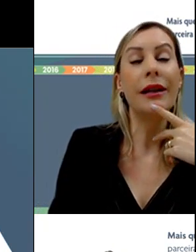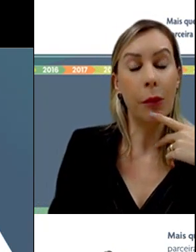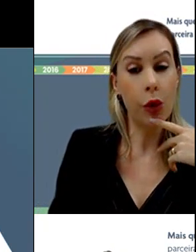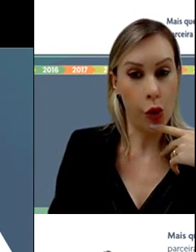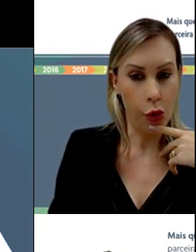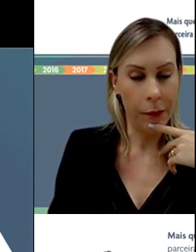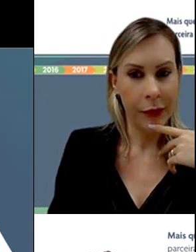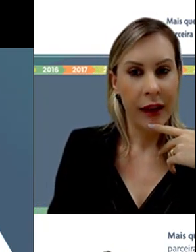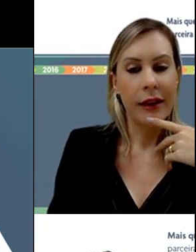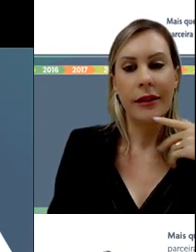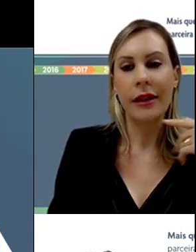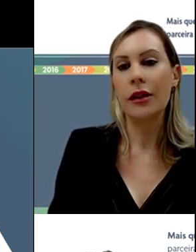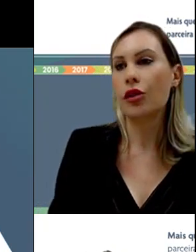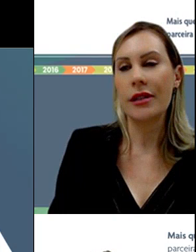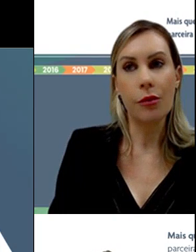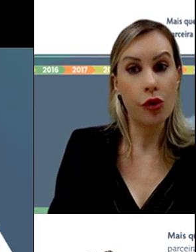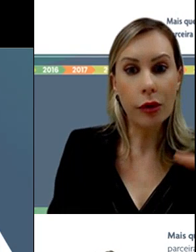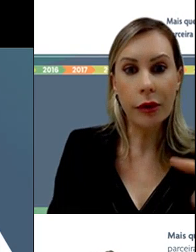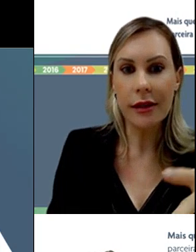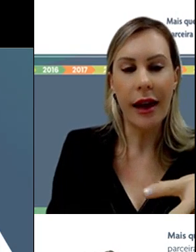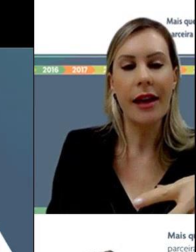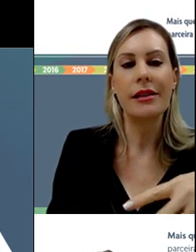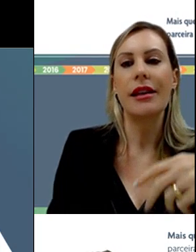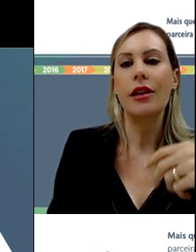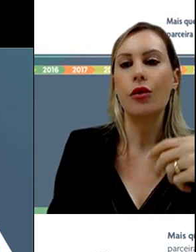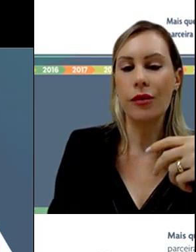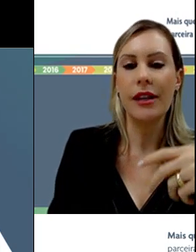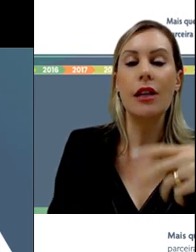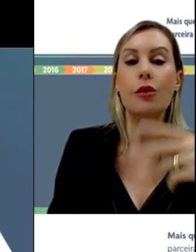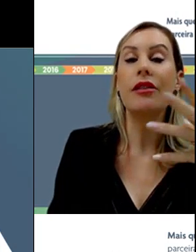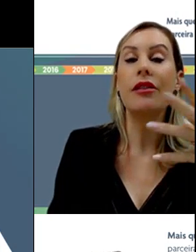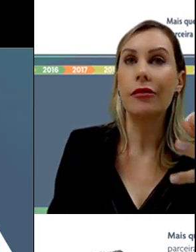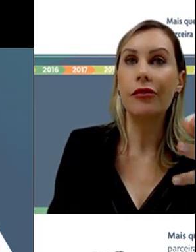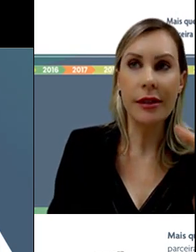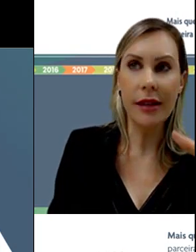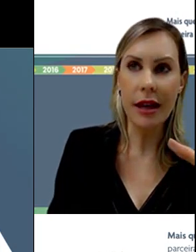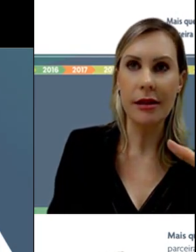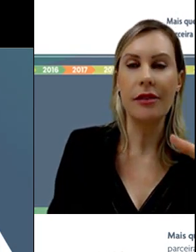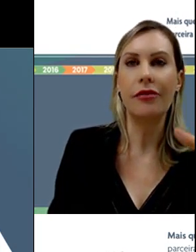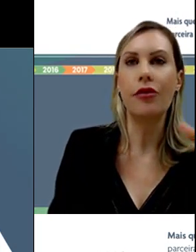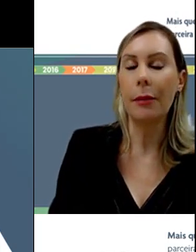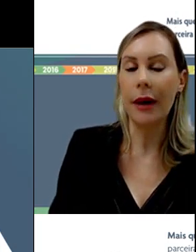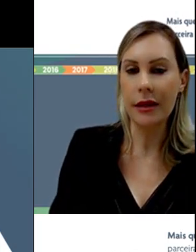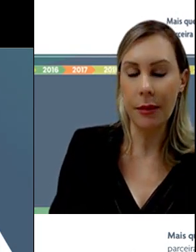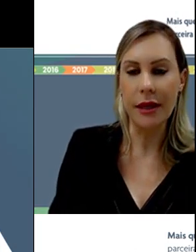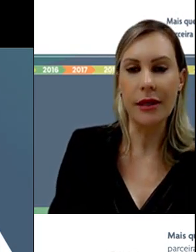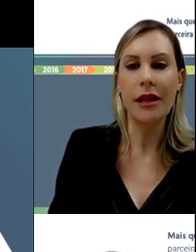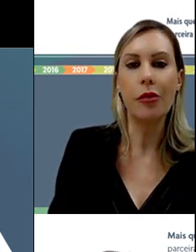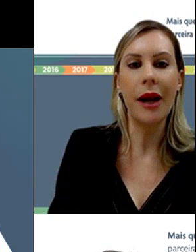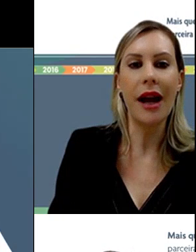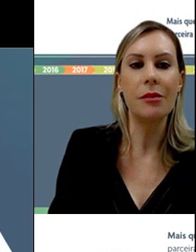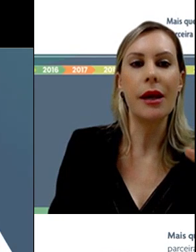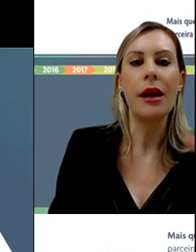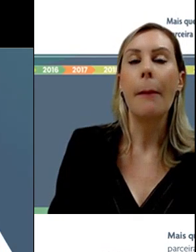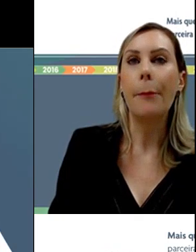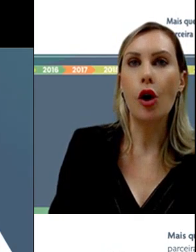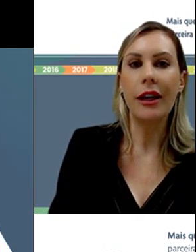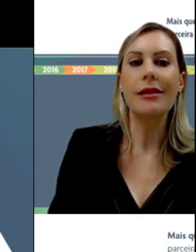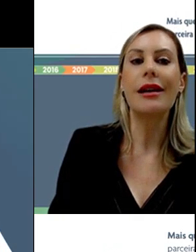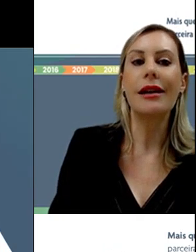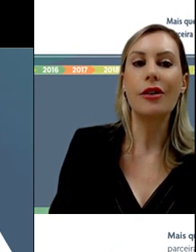de Pernambuco. Então, nós temos outras carreiras aqui no Conselho e vocês, se forem participantes da